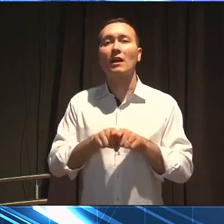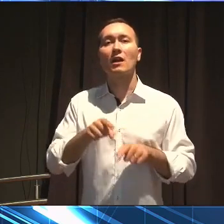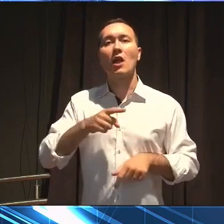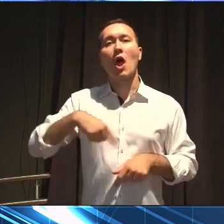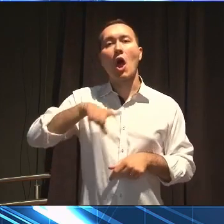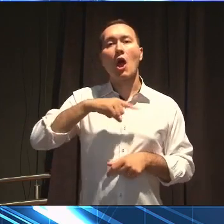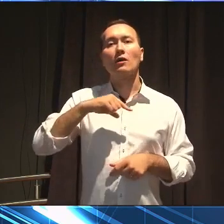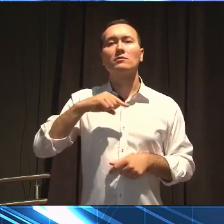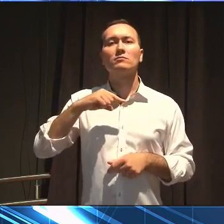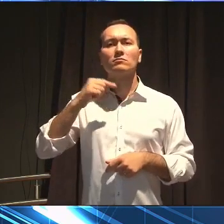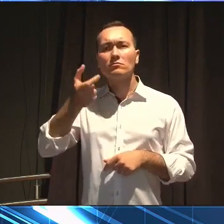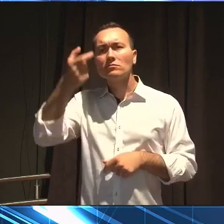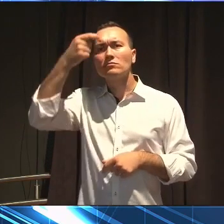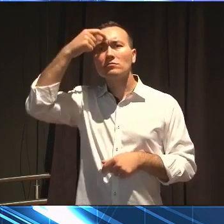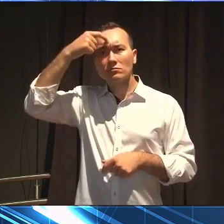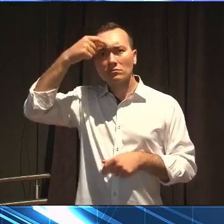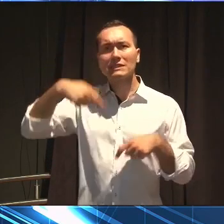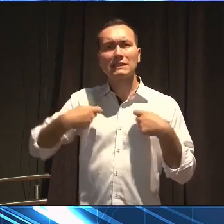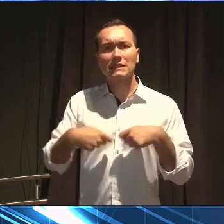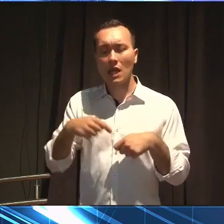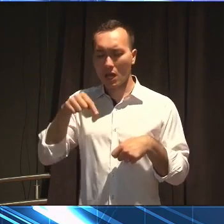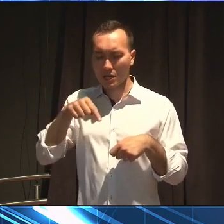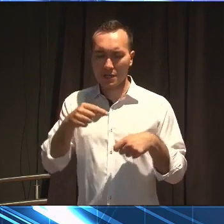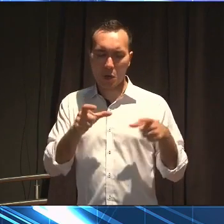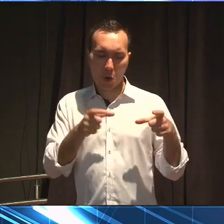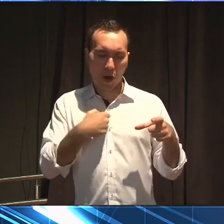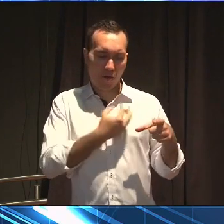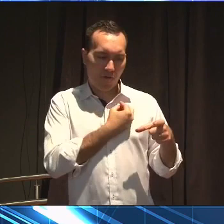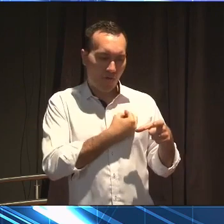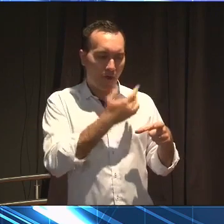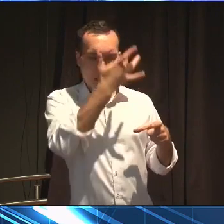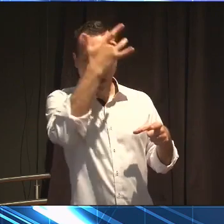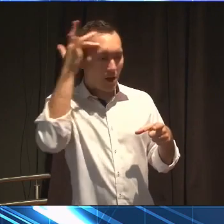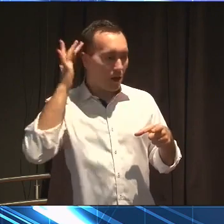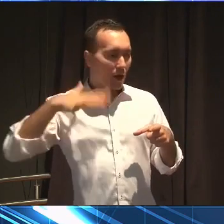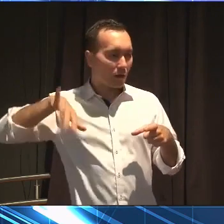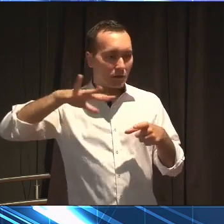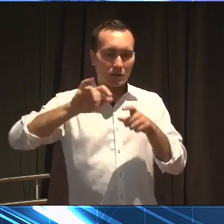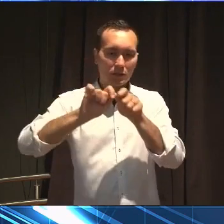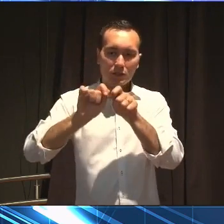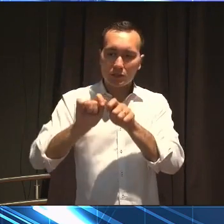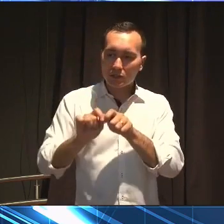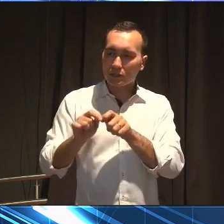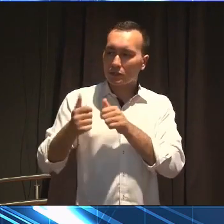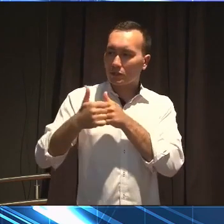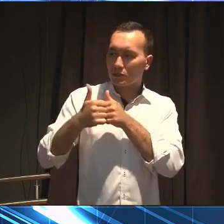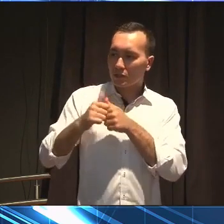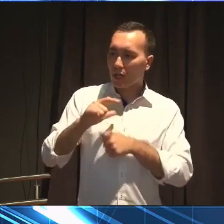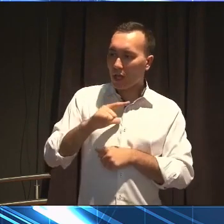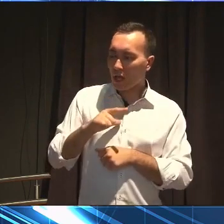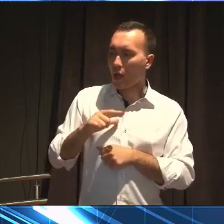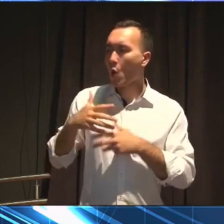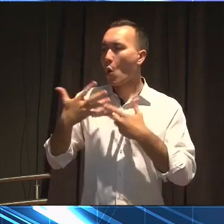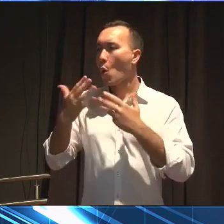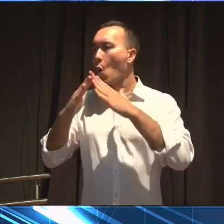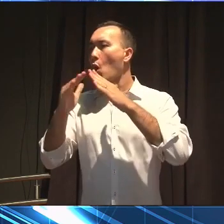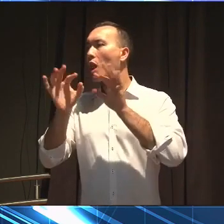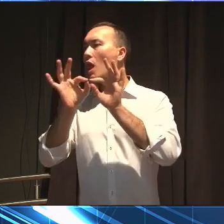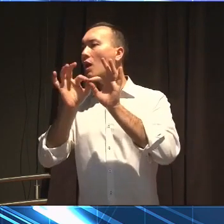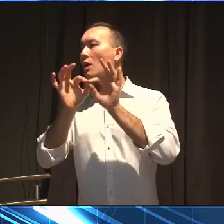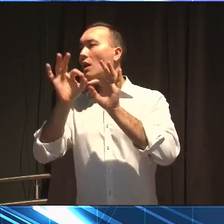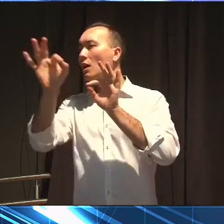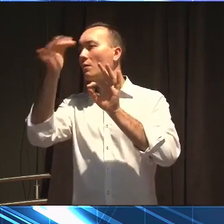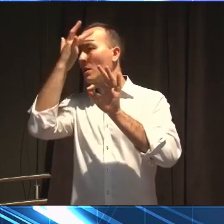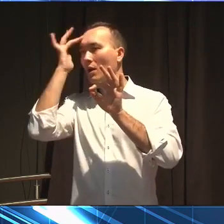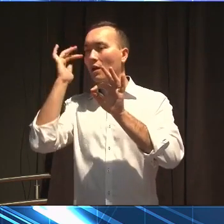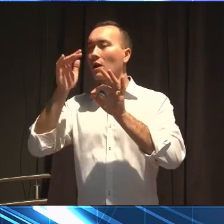da onde a gente está, com quem a gente vive, o que que as pessoas ao nosso redor fazem, ou o que que pessoas mais distantes fazem. Aqui eu estou